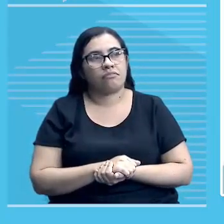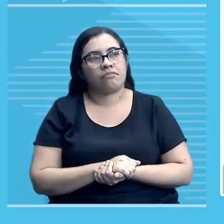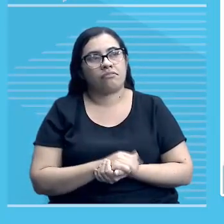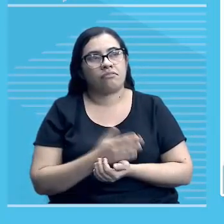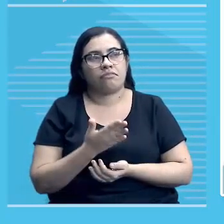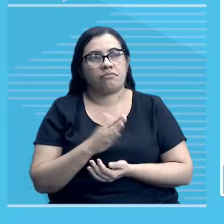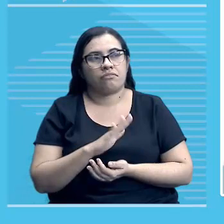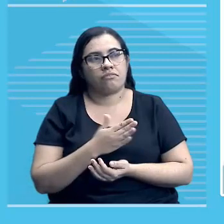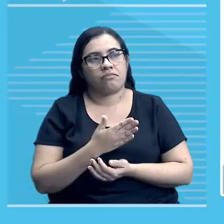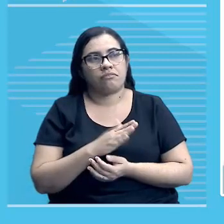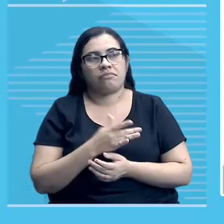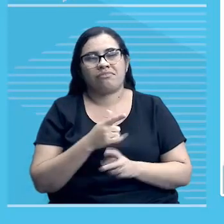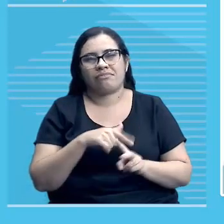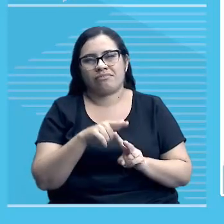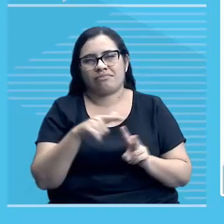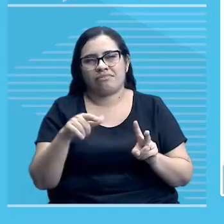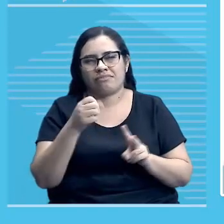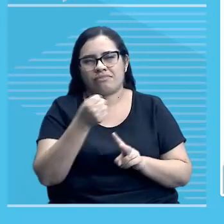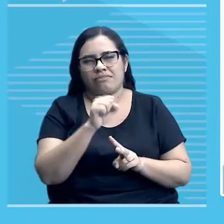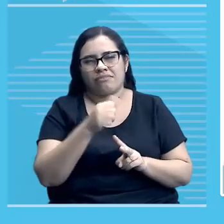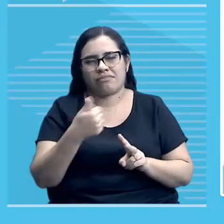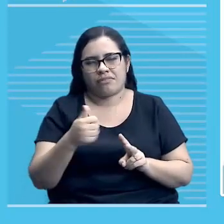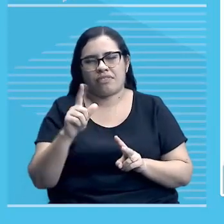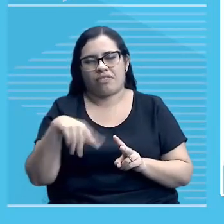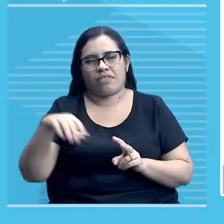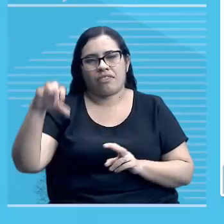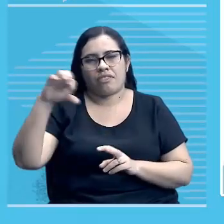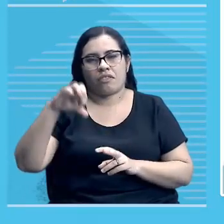9, sobre 2.